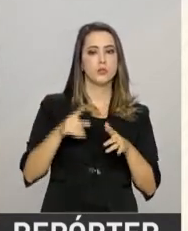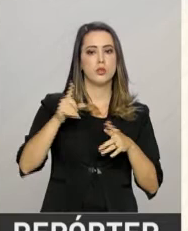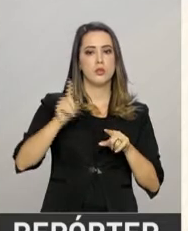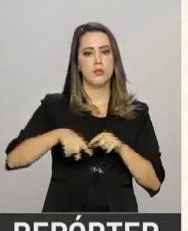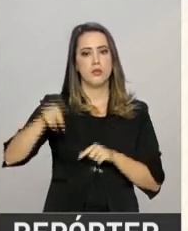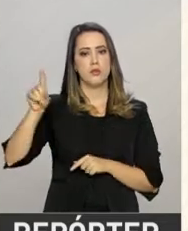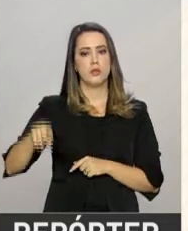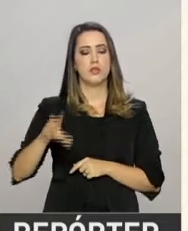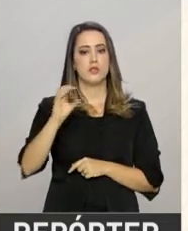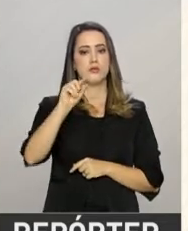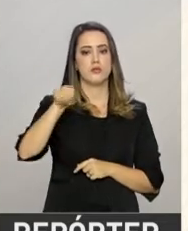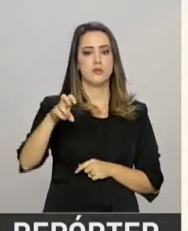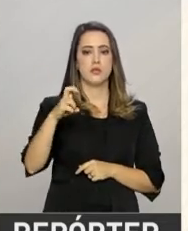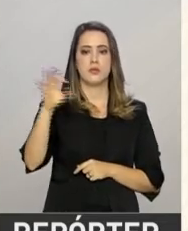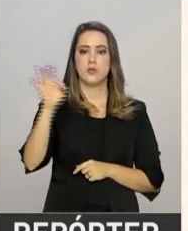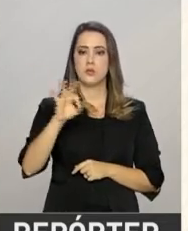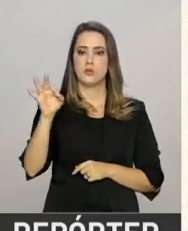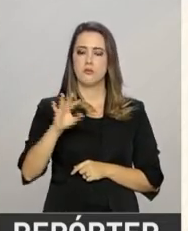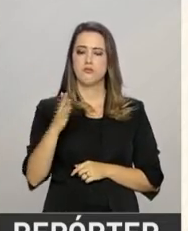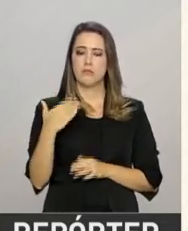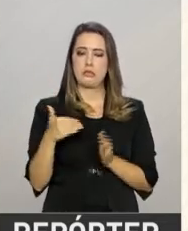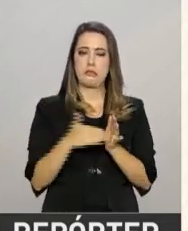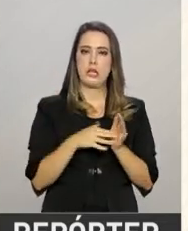de 0,5% a, no máximo,